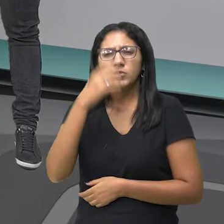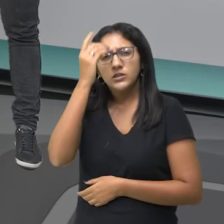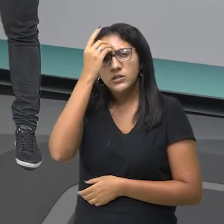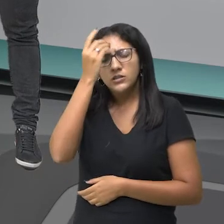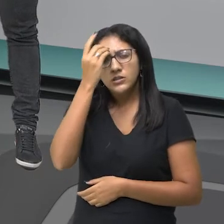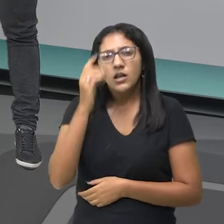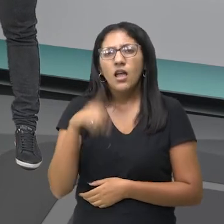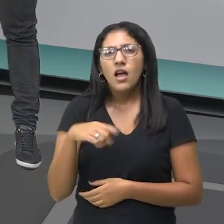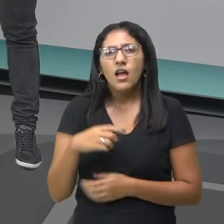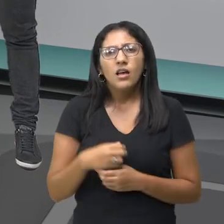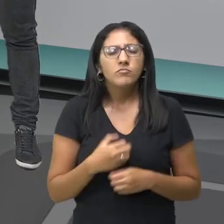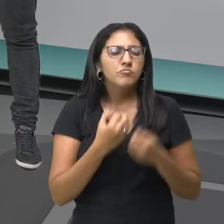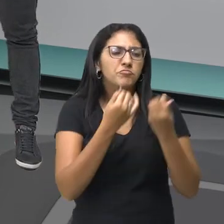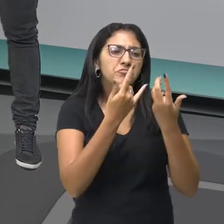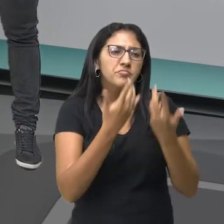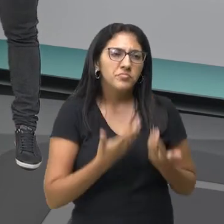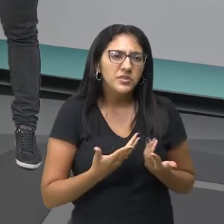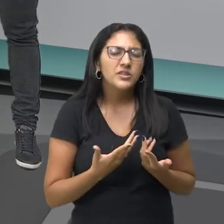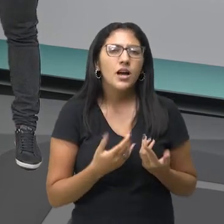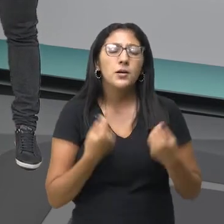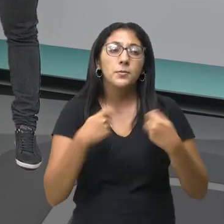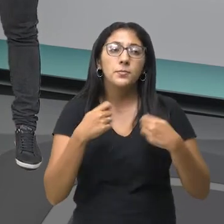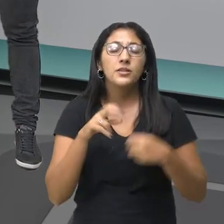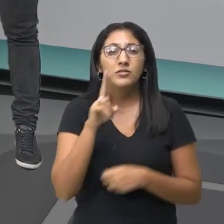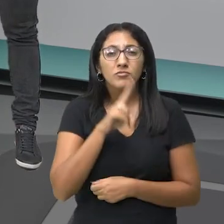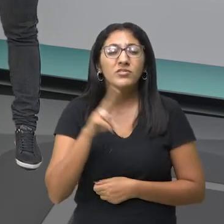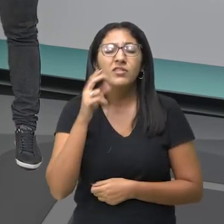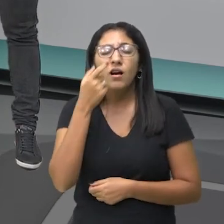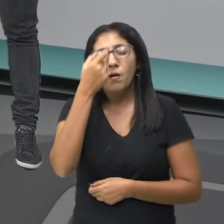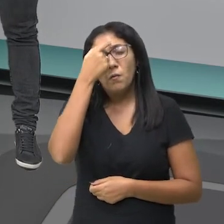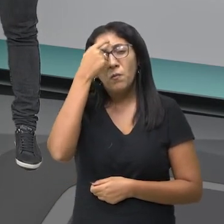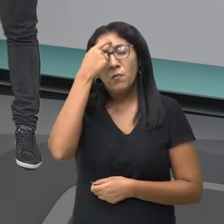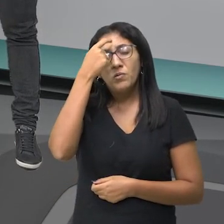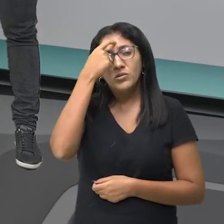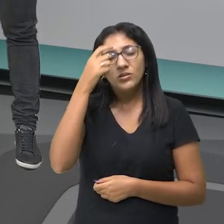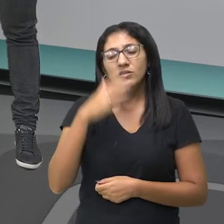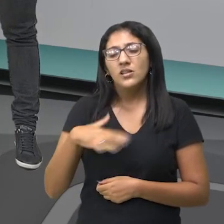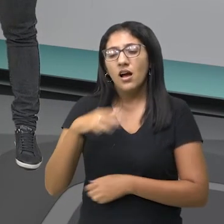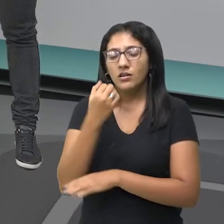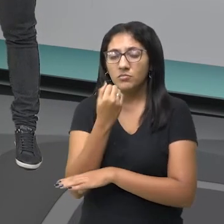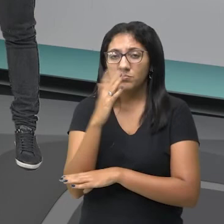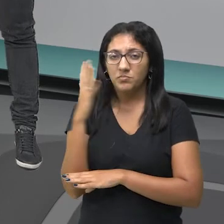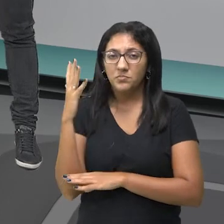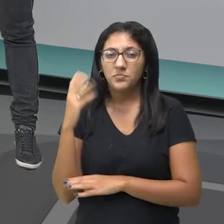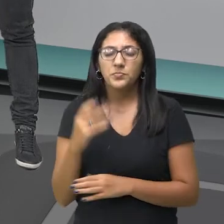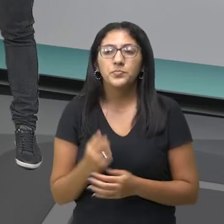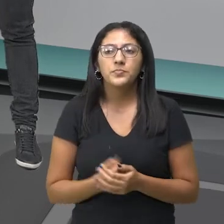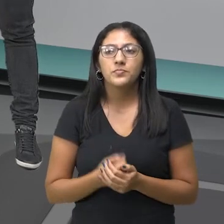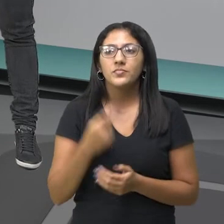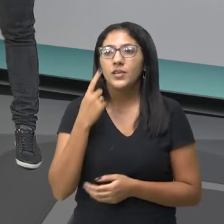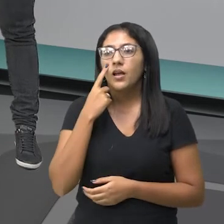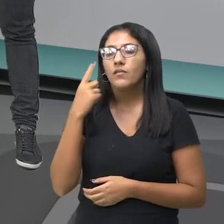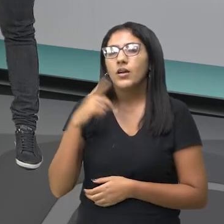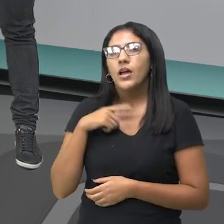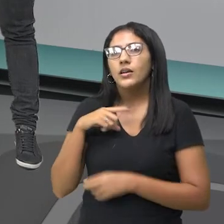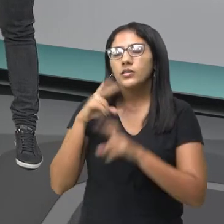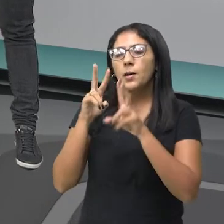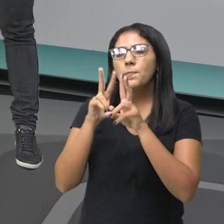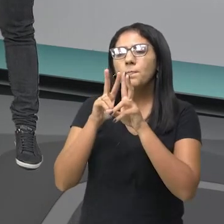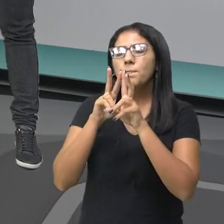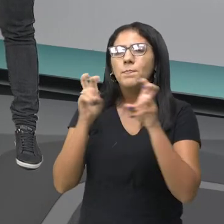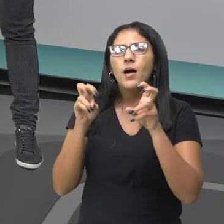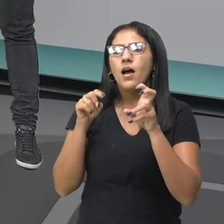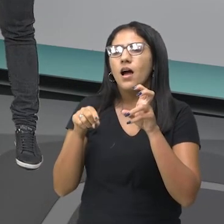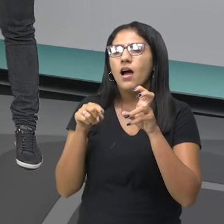sensibilizar as pessoas sobre a preservação do meio ambiente. Observem que logo na sequência eu tenho a fala da